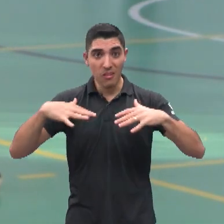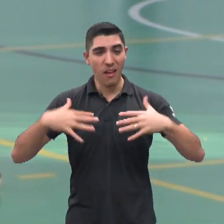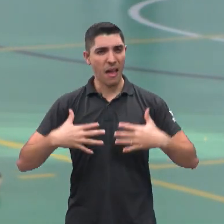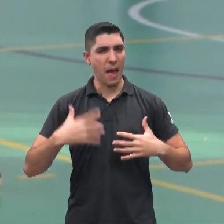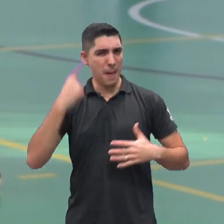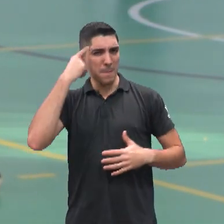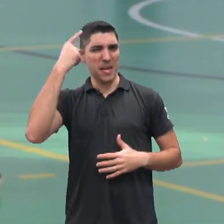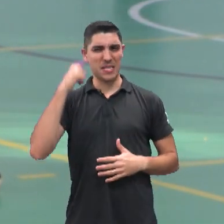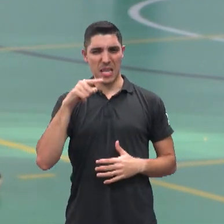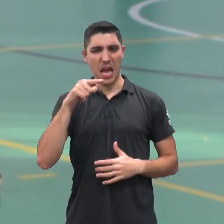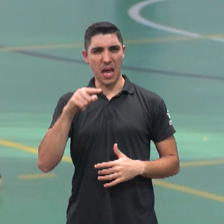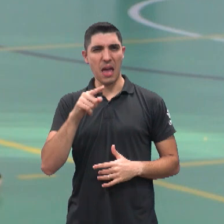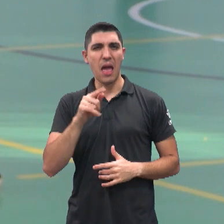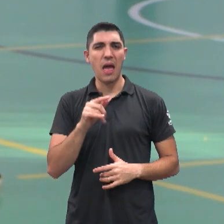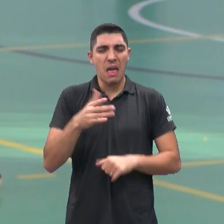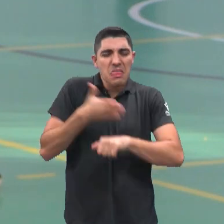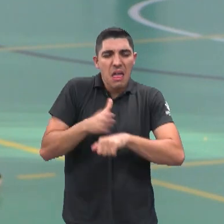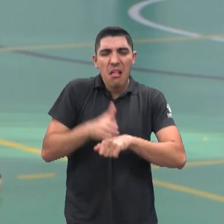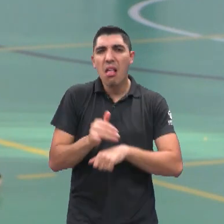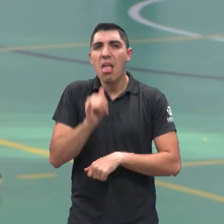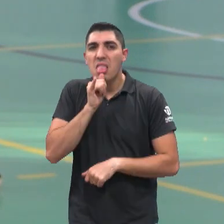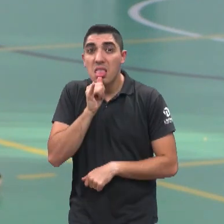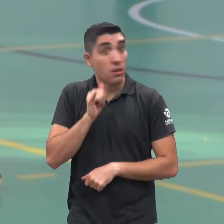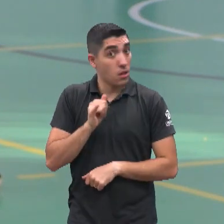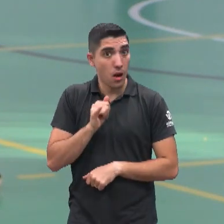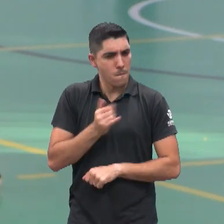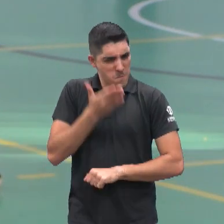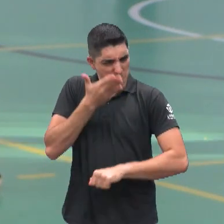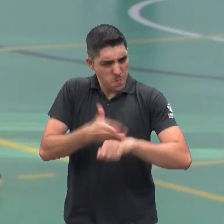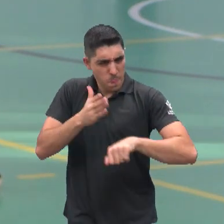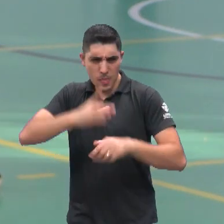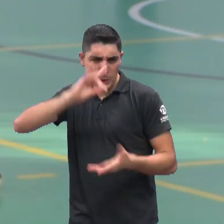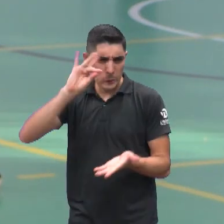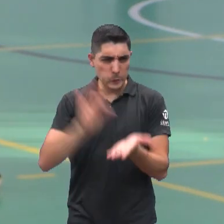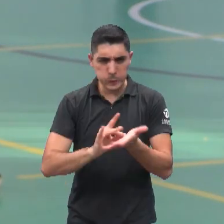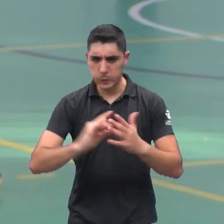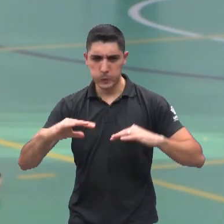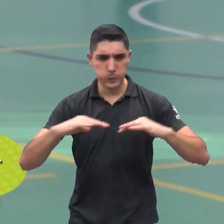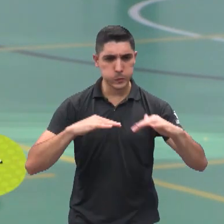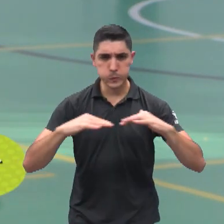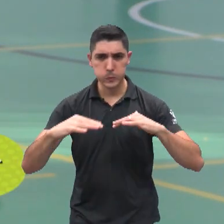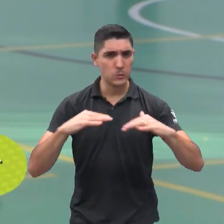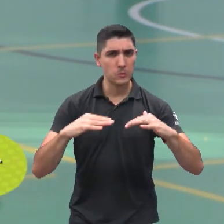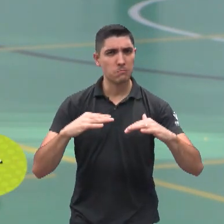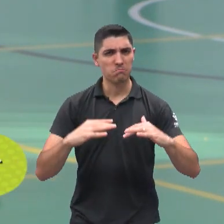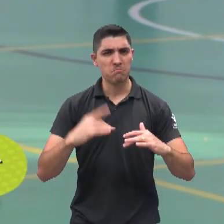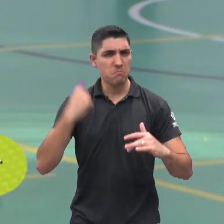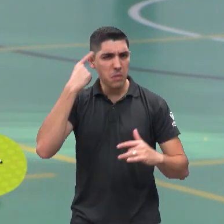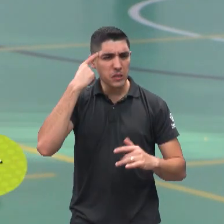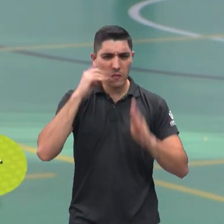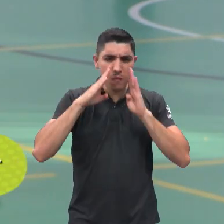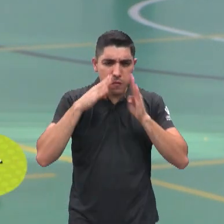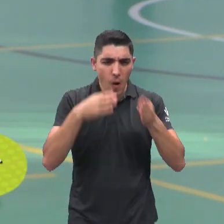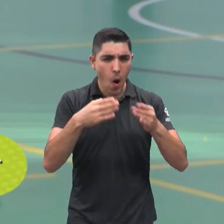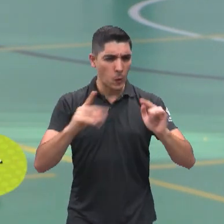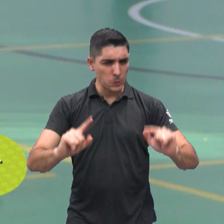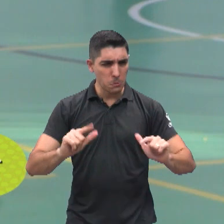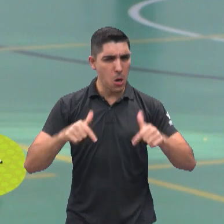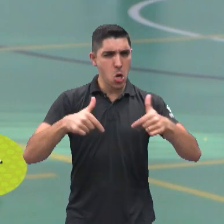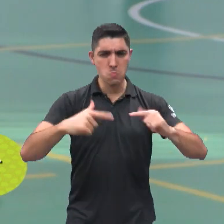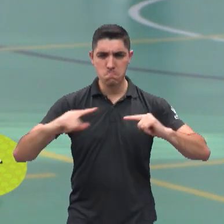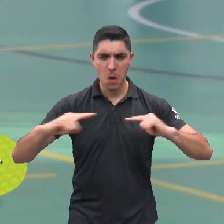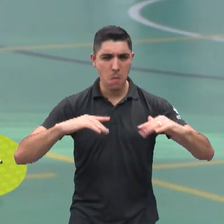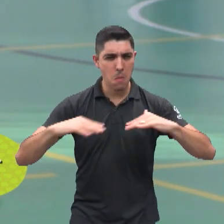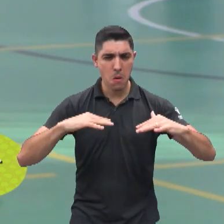treino amistoso não, viu? É um jogo pra valer, com a competitividade lá em cima. E não é à toa, né? Porque